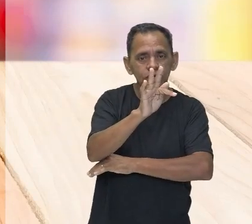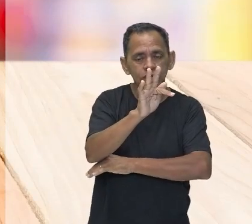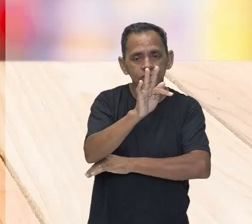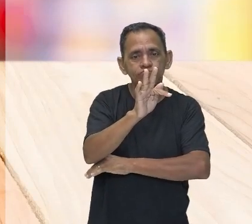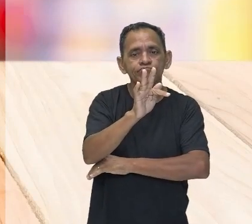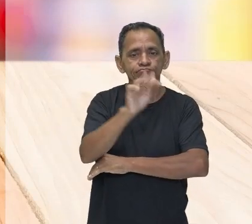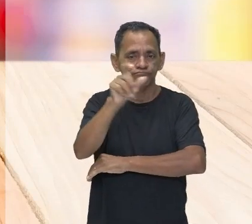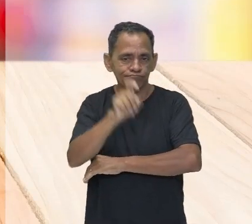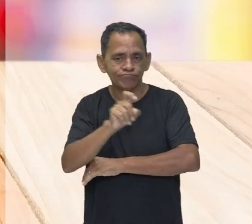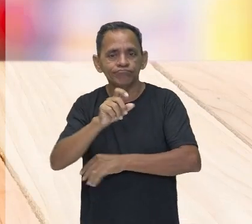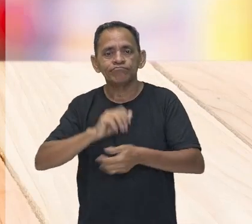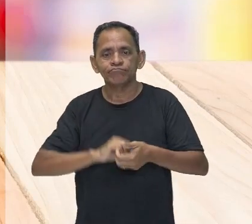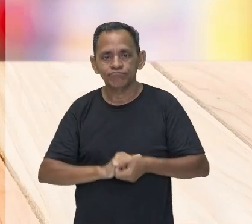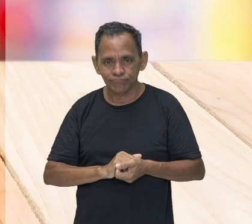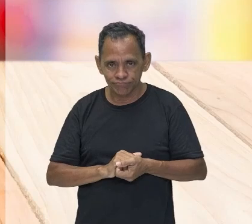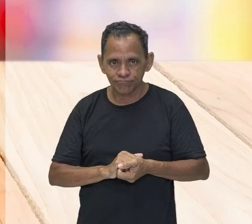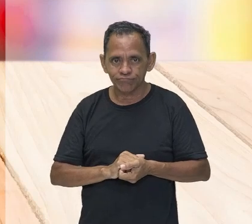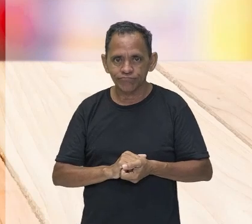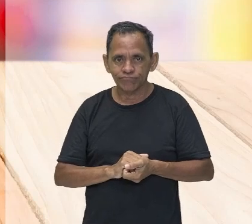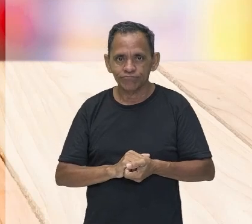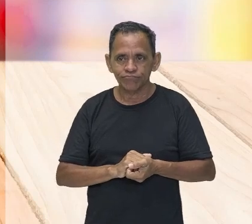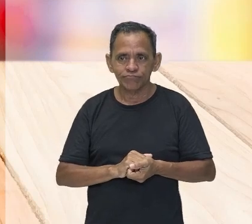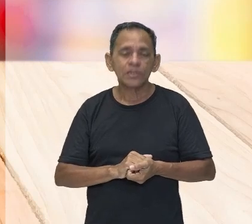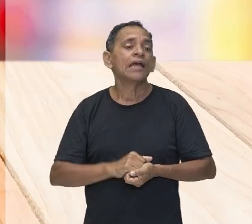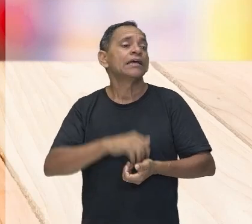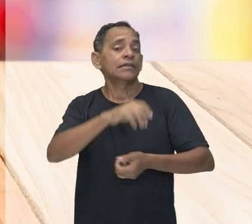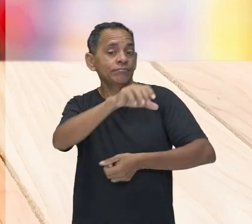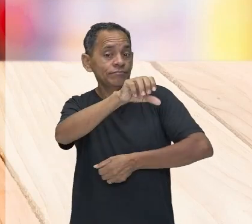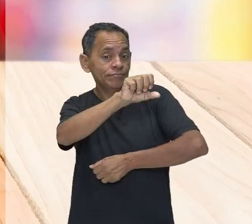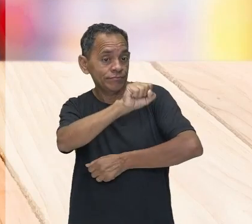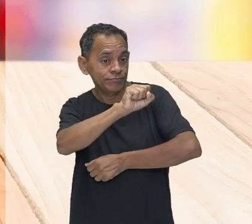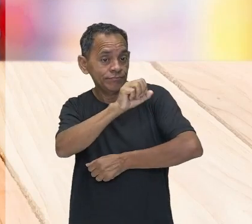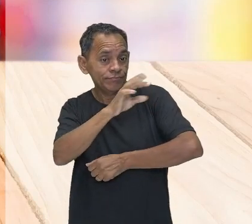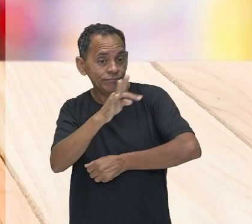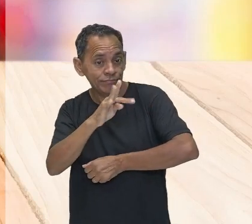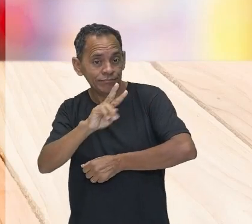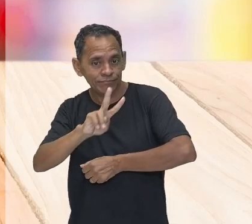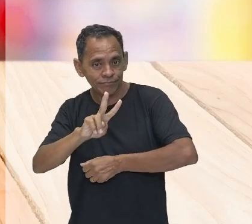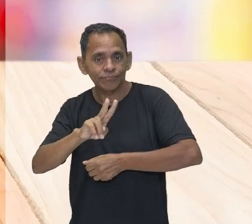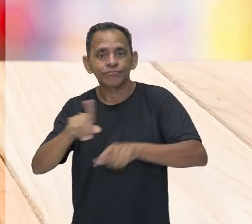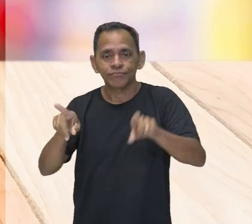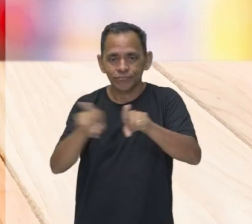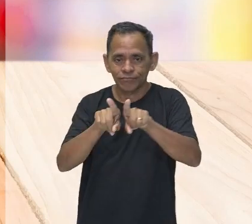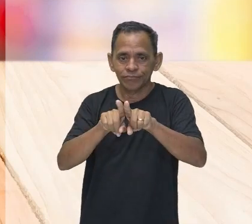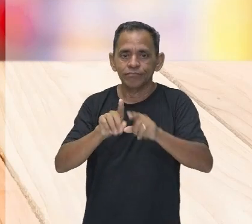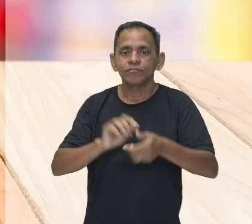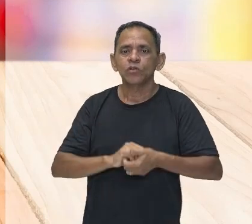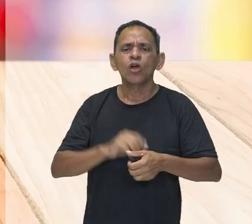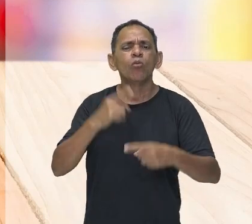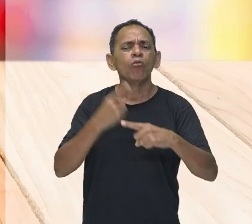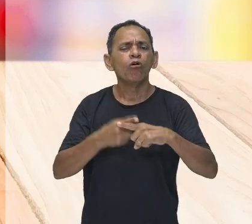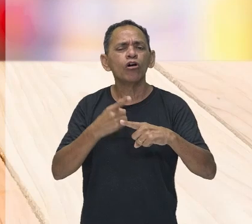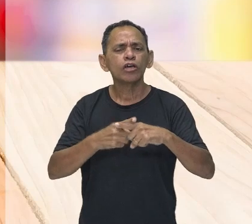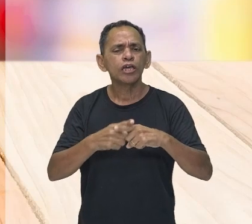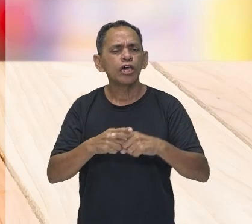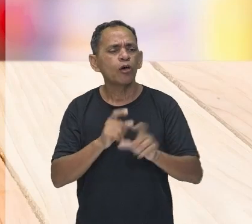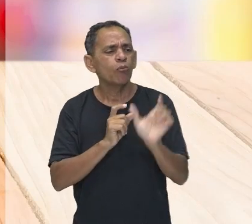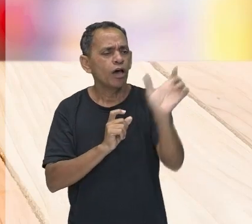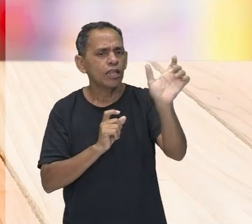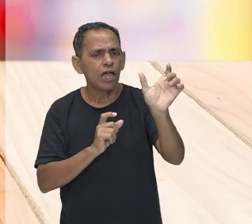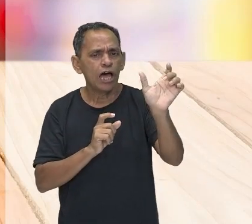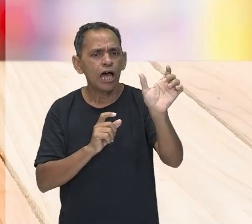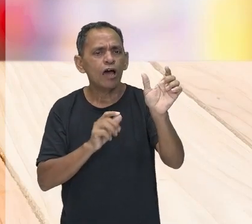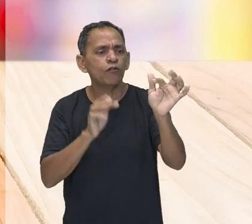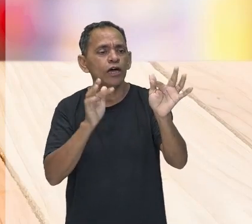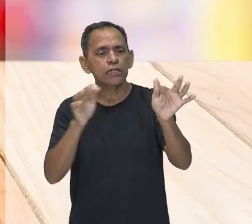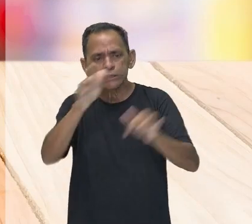o t e o v. Isso, porque da física do inglês space, e logo nos remete o